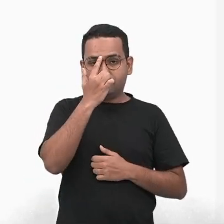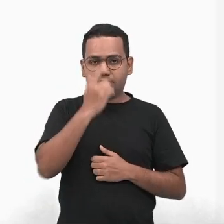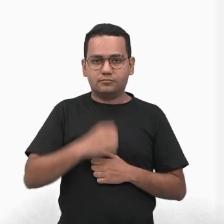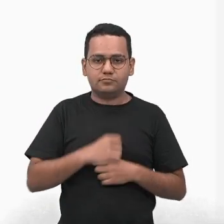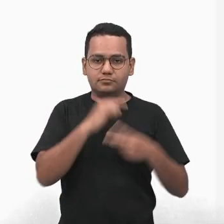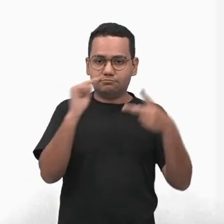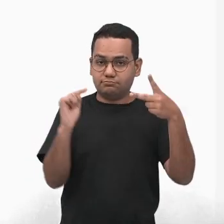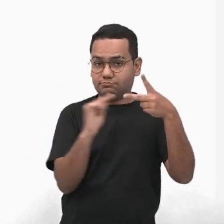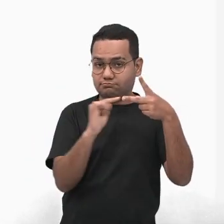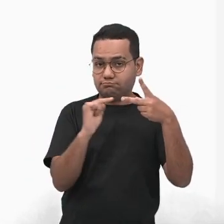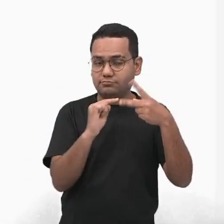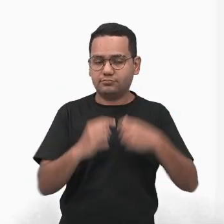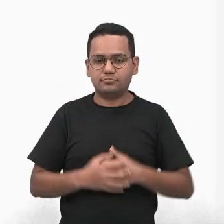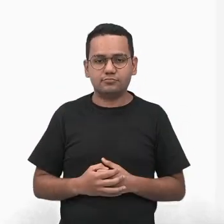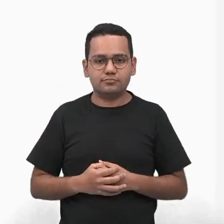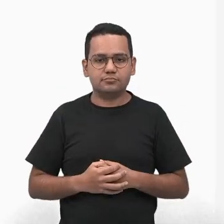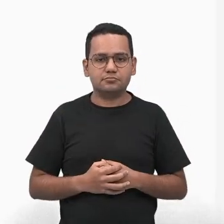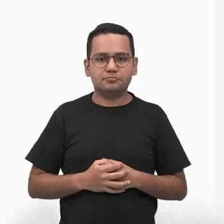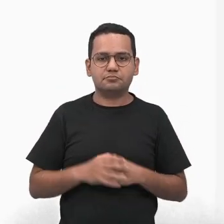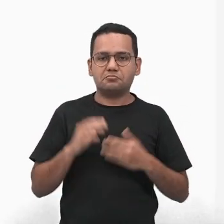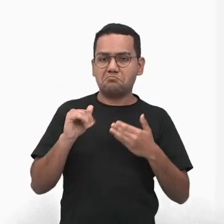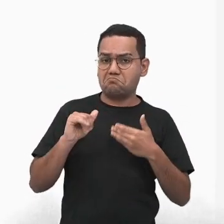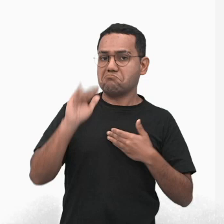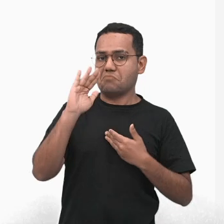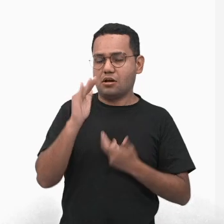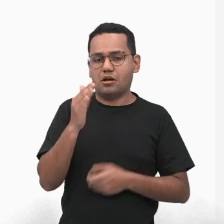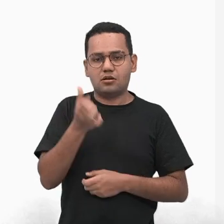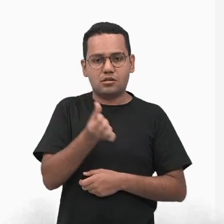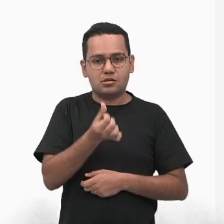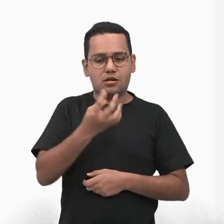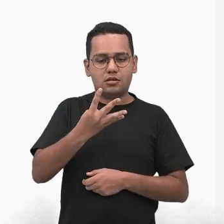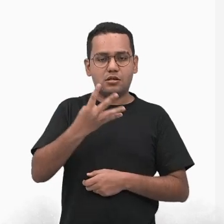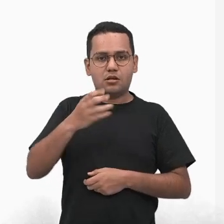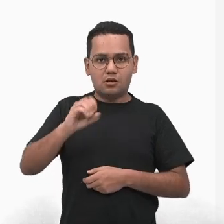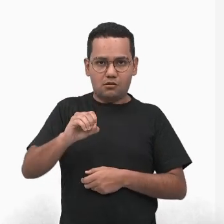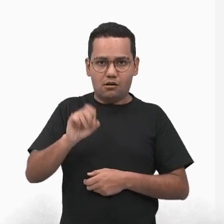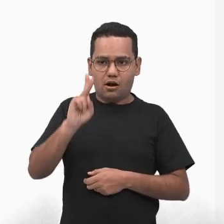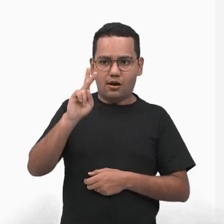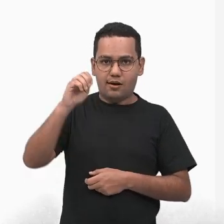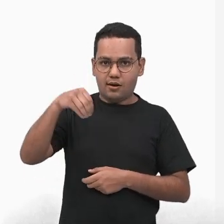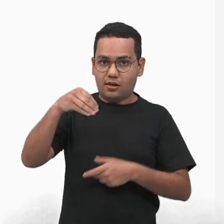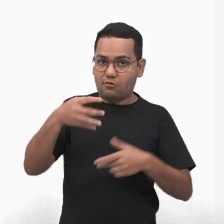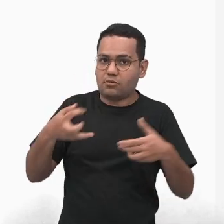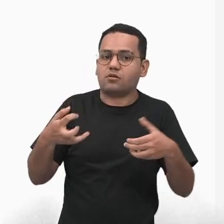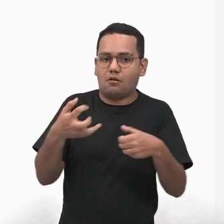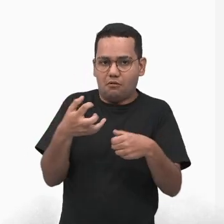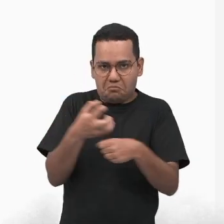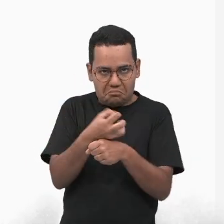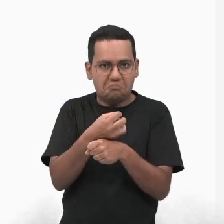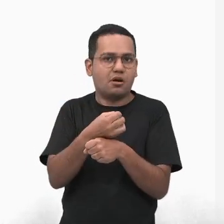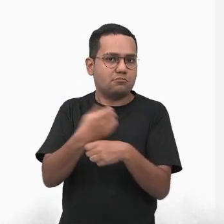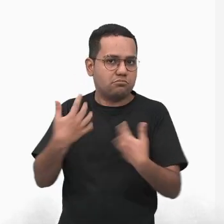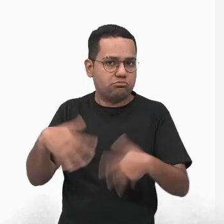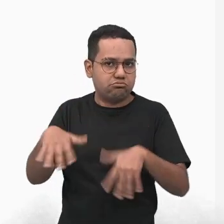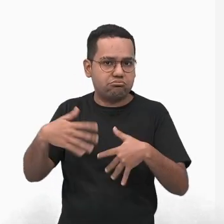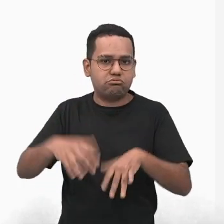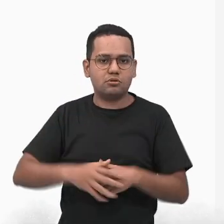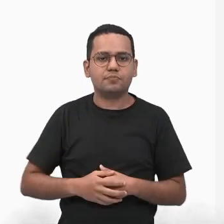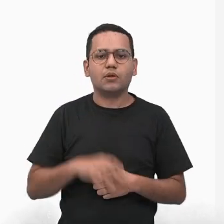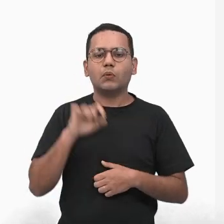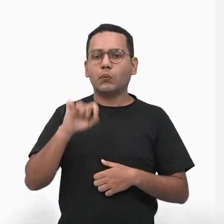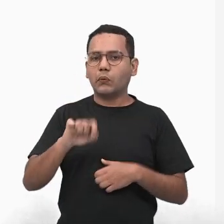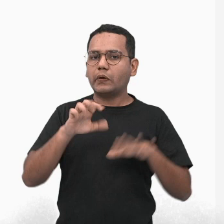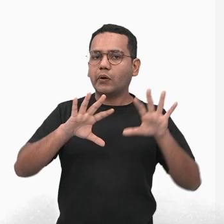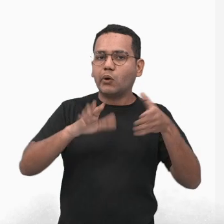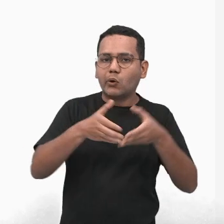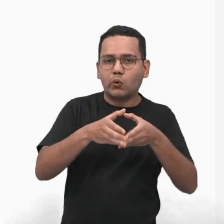Guerra de Trincheiras, mais de 640 quilômetros de trincheiras. Os exércitos da França e da Inglaterra,